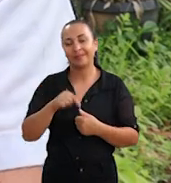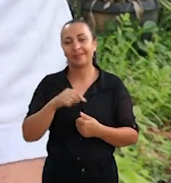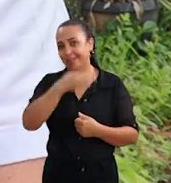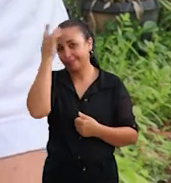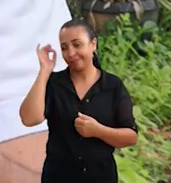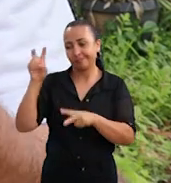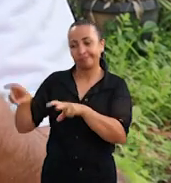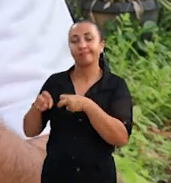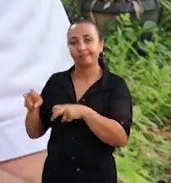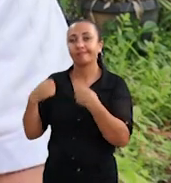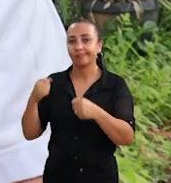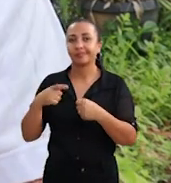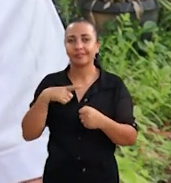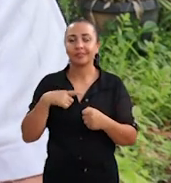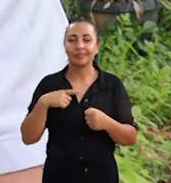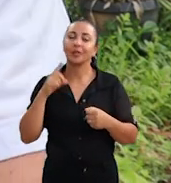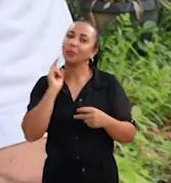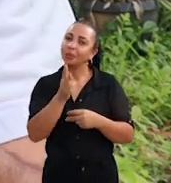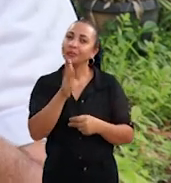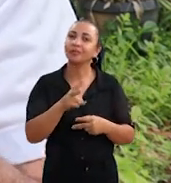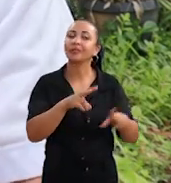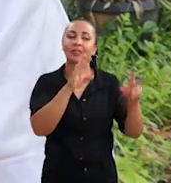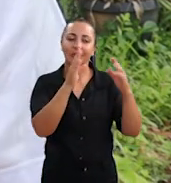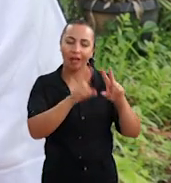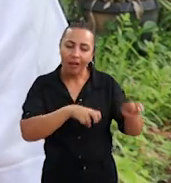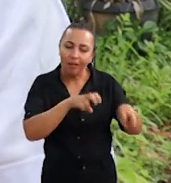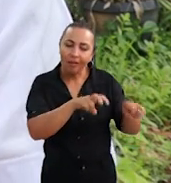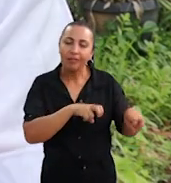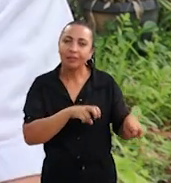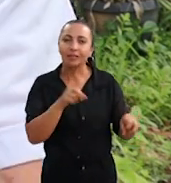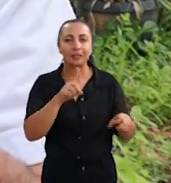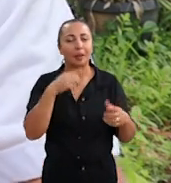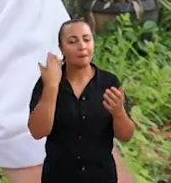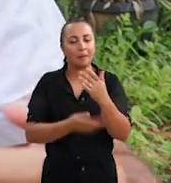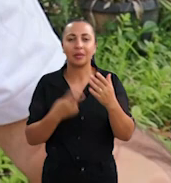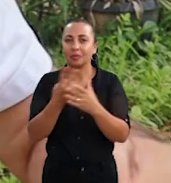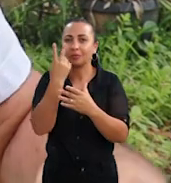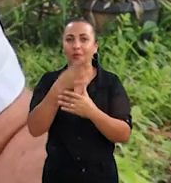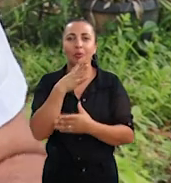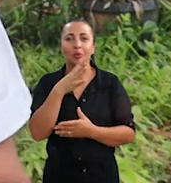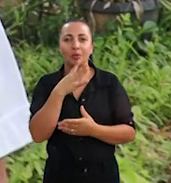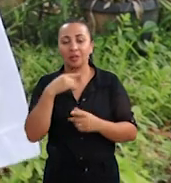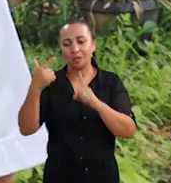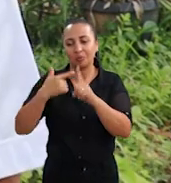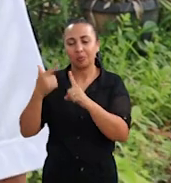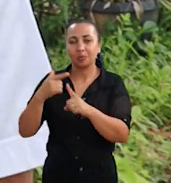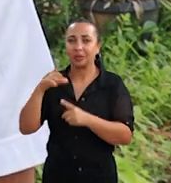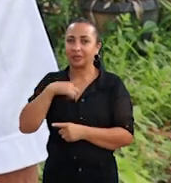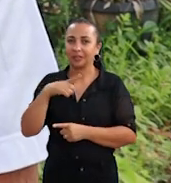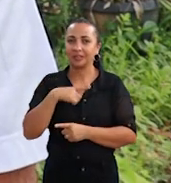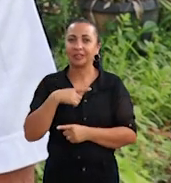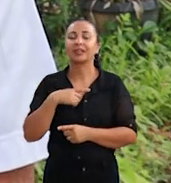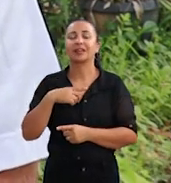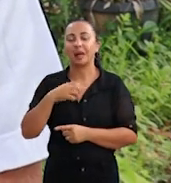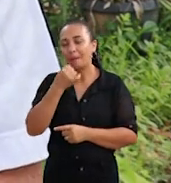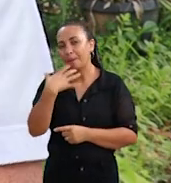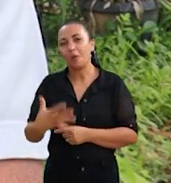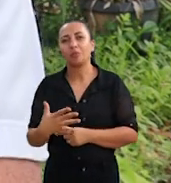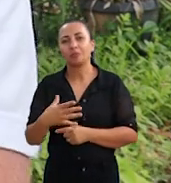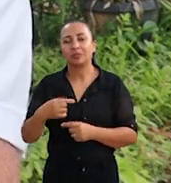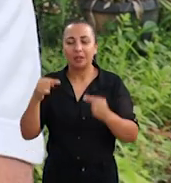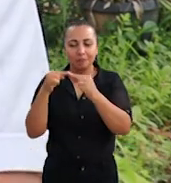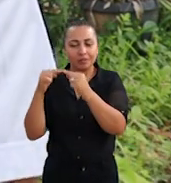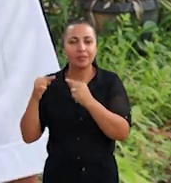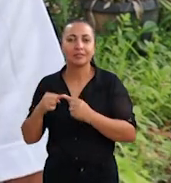produtor possa se manter na sua propriedade, não desvalorizar sua propriedade, reconhecer que os produtos que ele tem vale a pena e